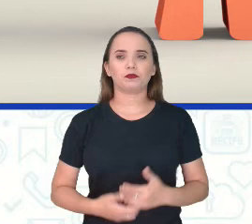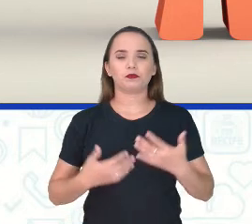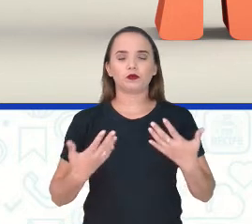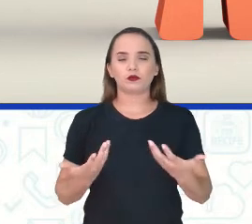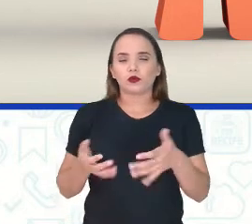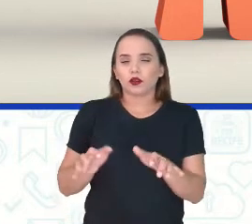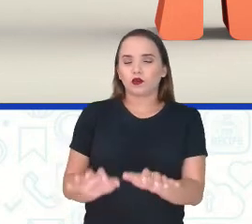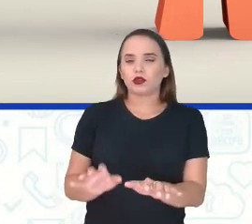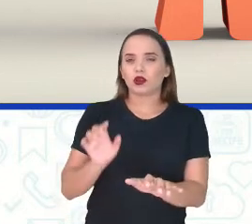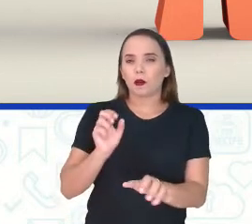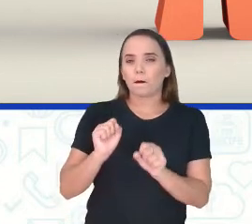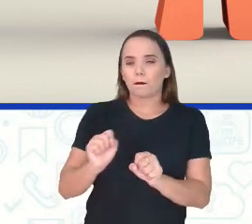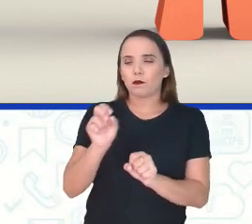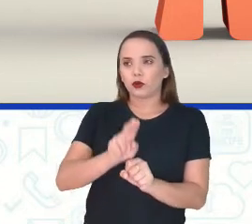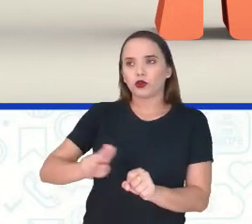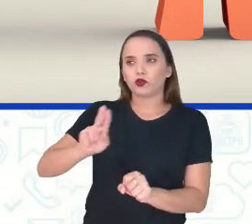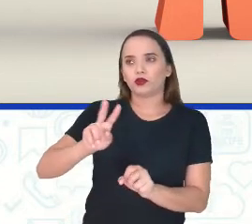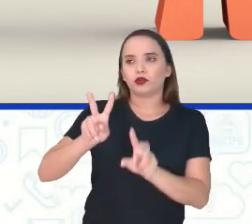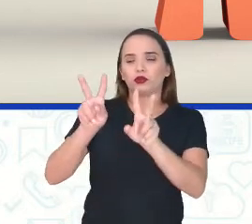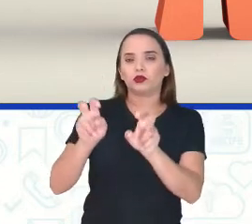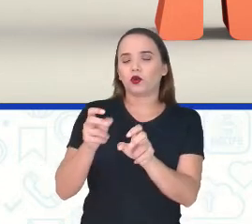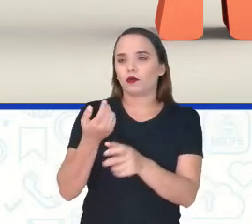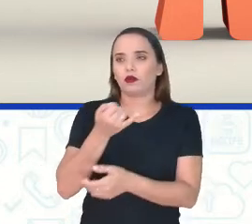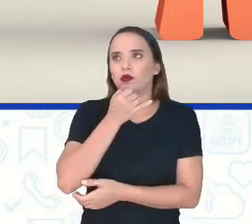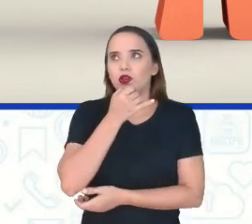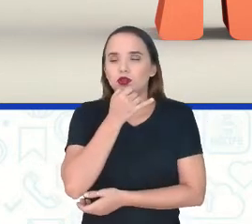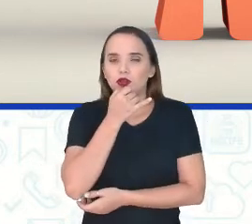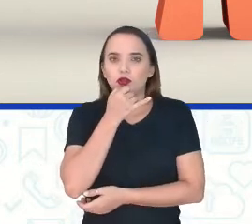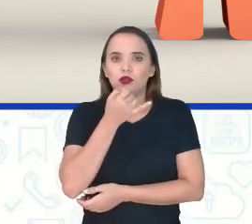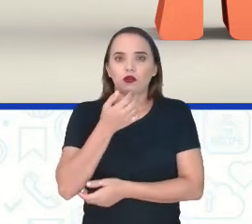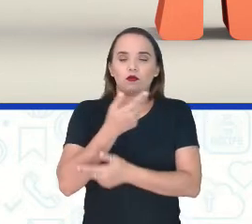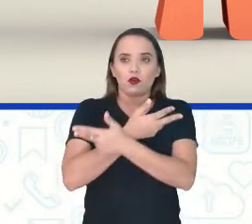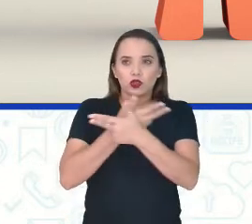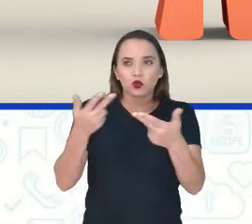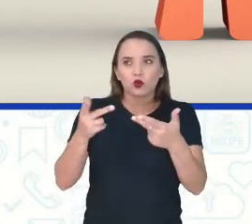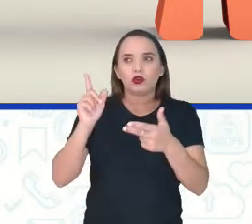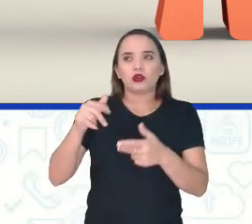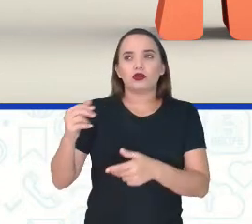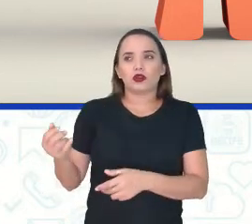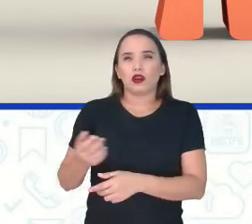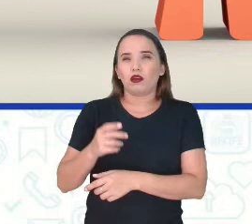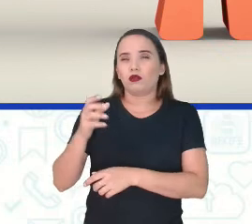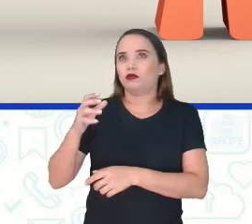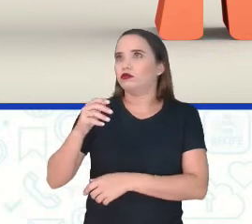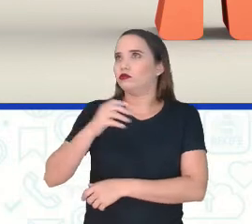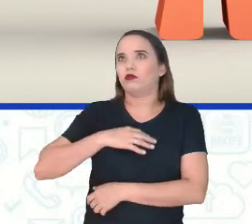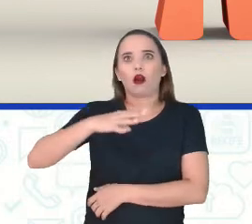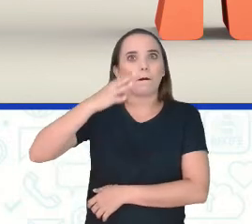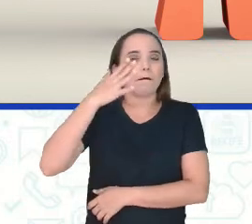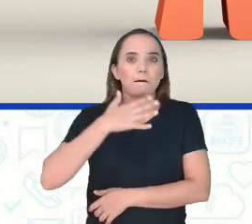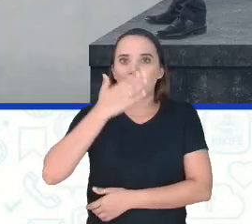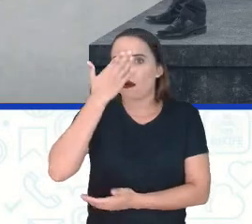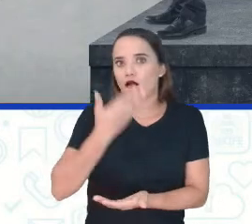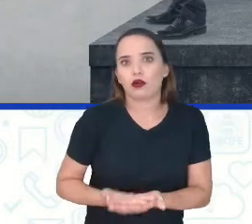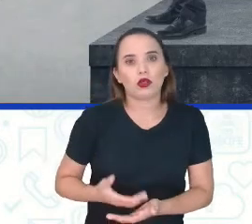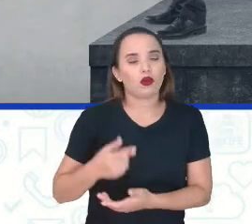Nesse caso, usada quando alguém julga que uma questão é tão absurda ou irrelevante que não quer perder tempo com